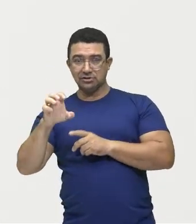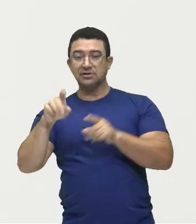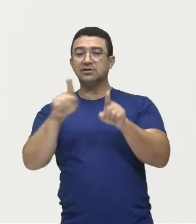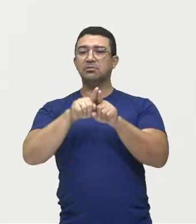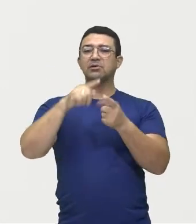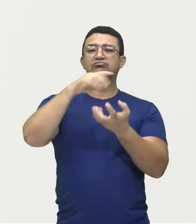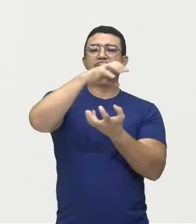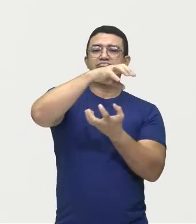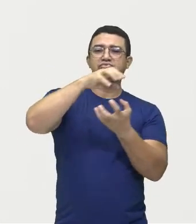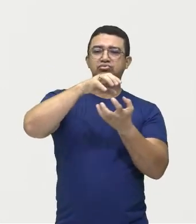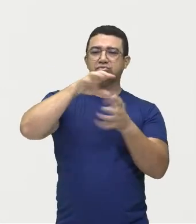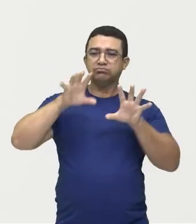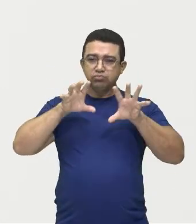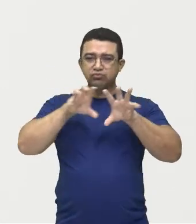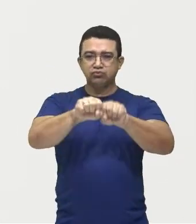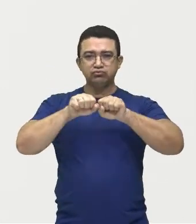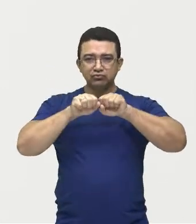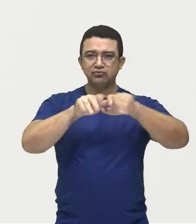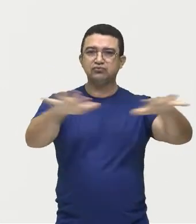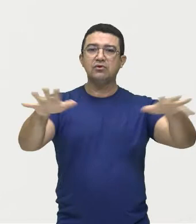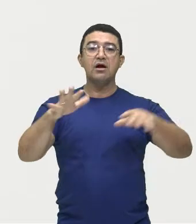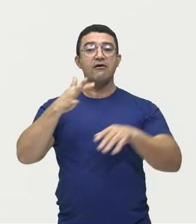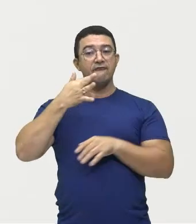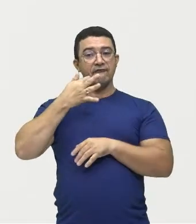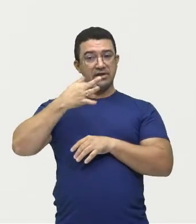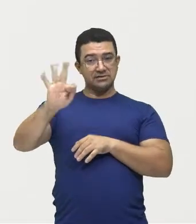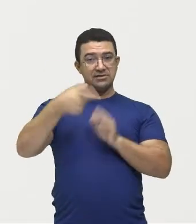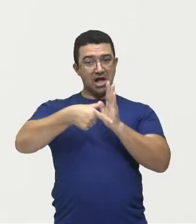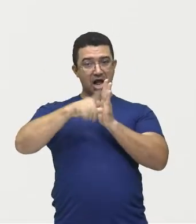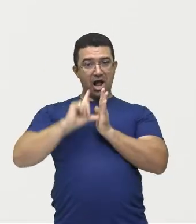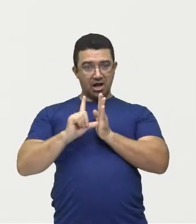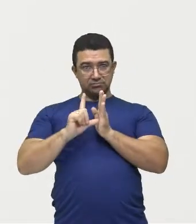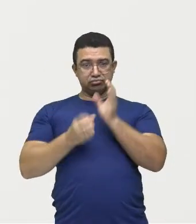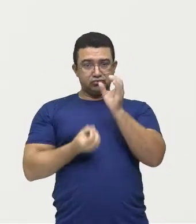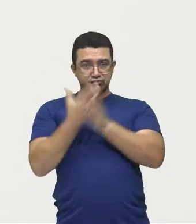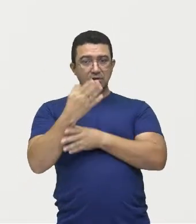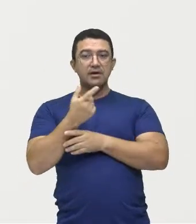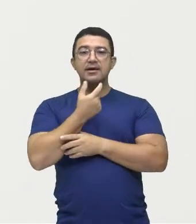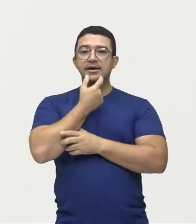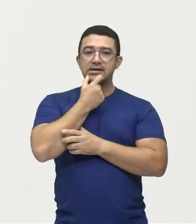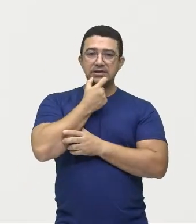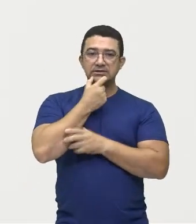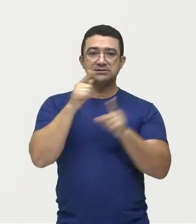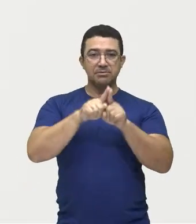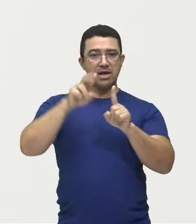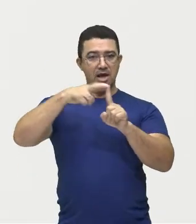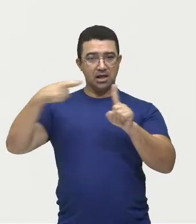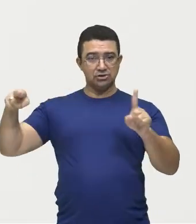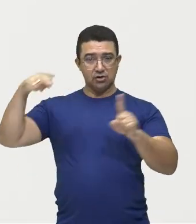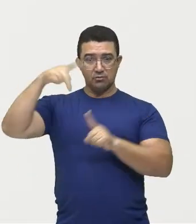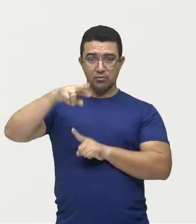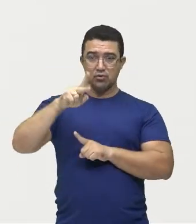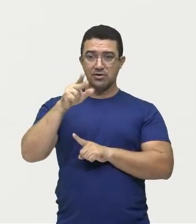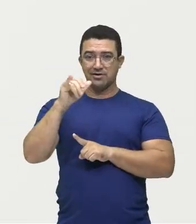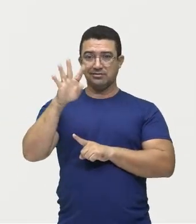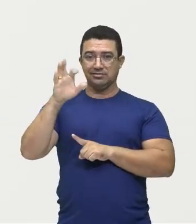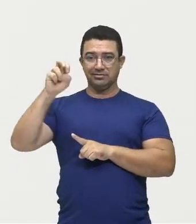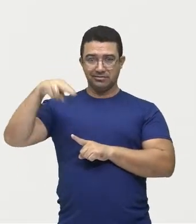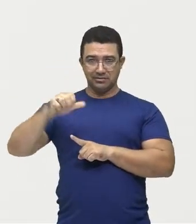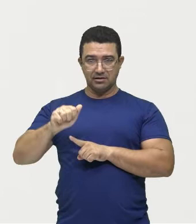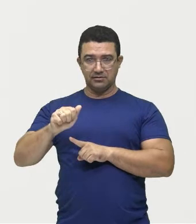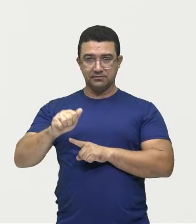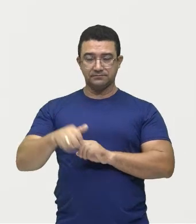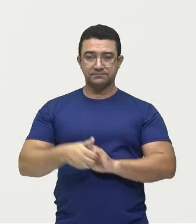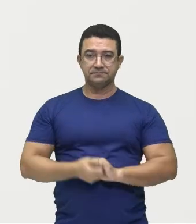que antecedeu a inglesa. E opção D, da religião puritana, calvinismo inglês.